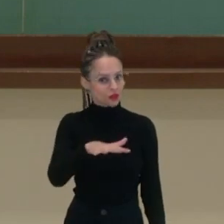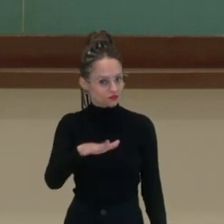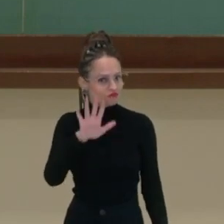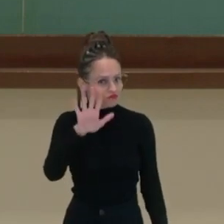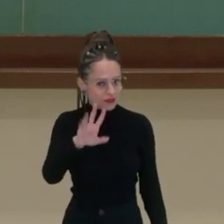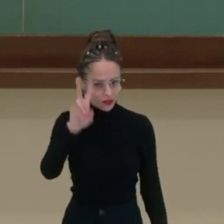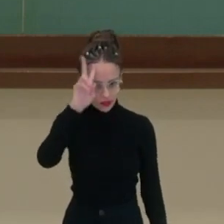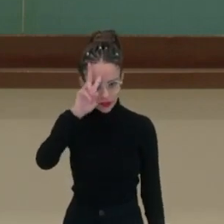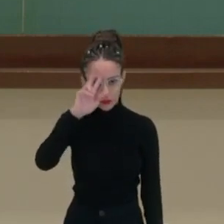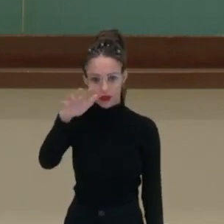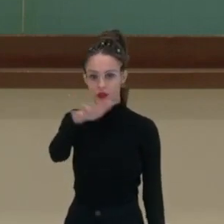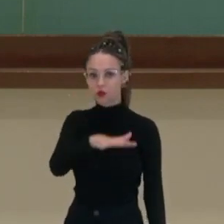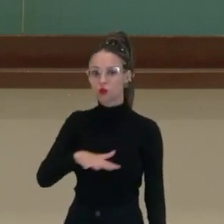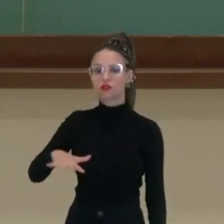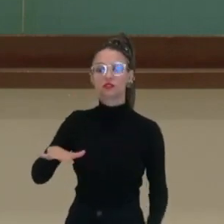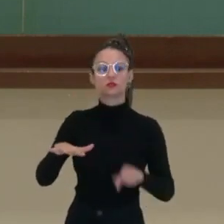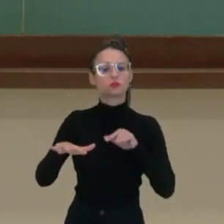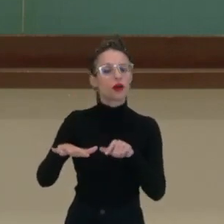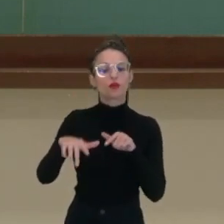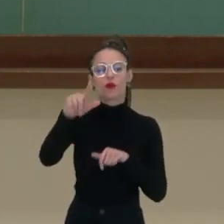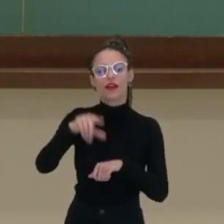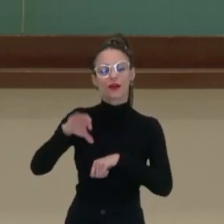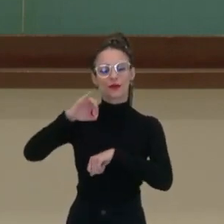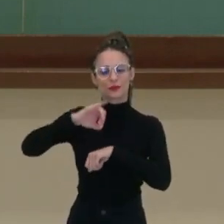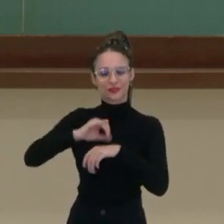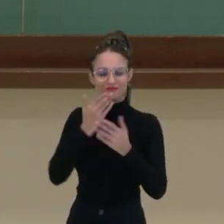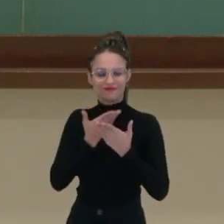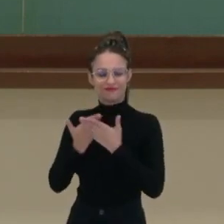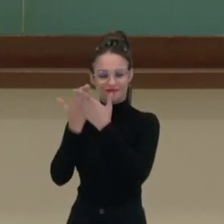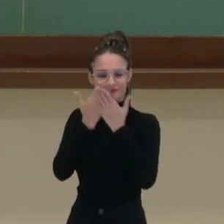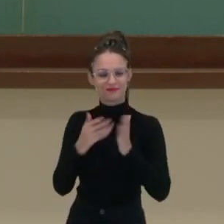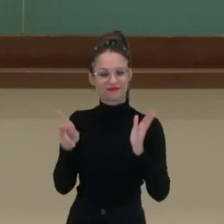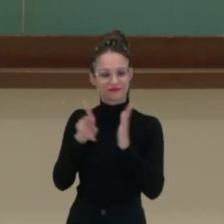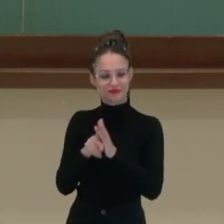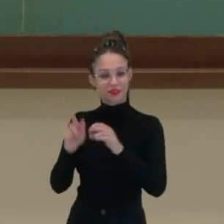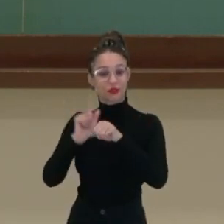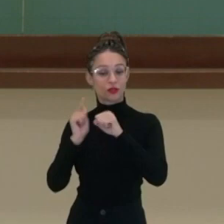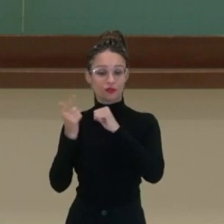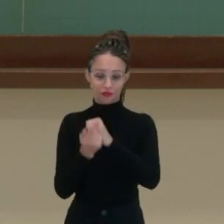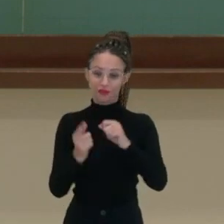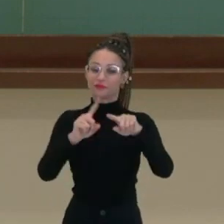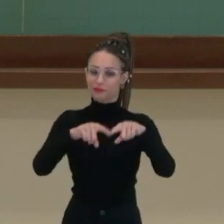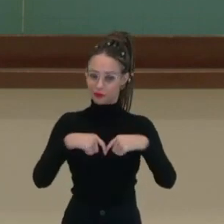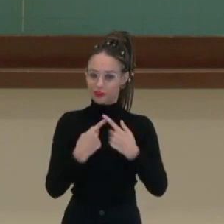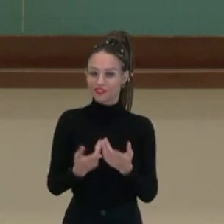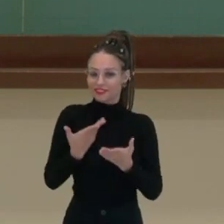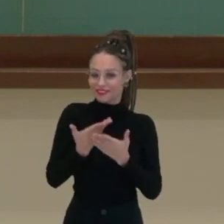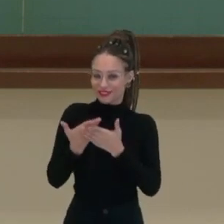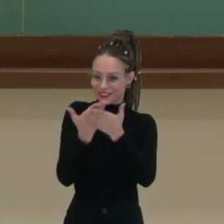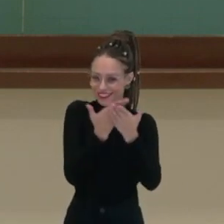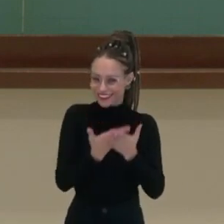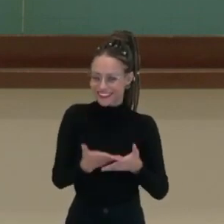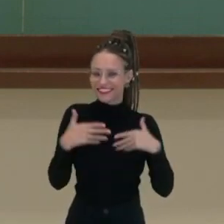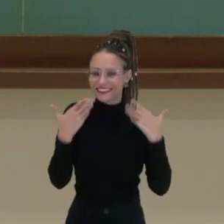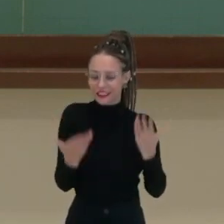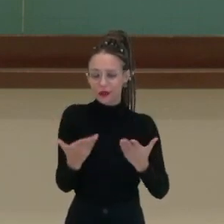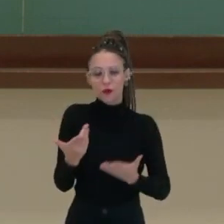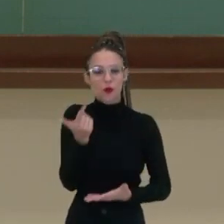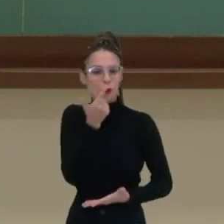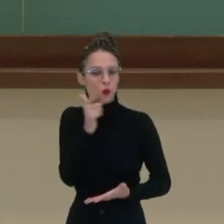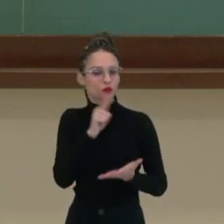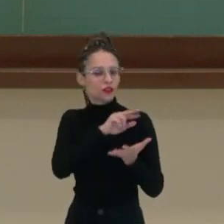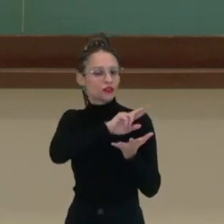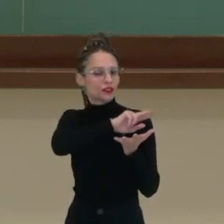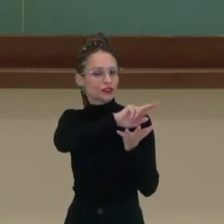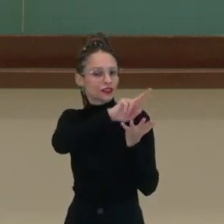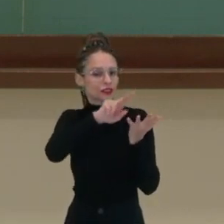que o espaço é o objeto de estudo da nossa geografia. E é por isso que estudamos, então, estas outras partes,